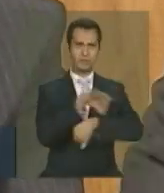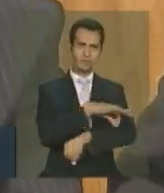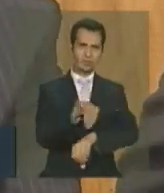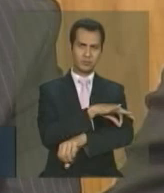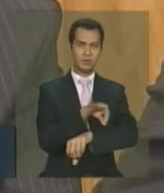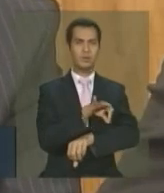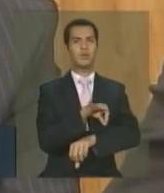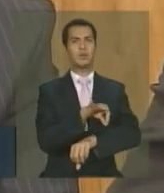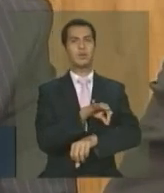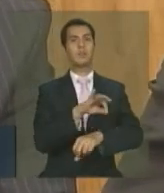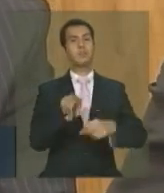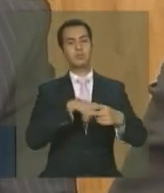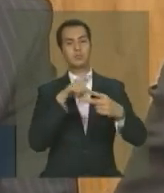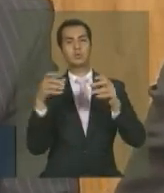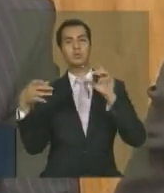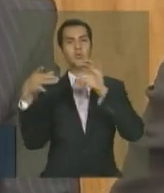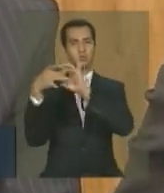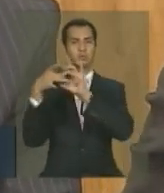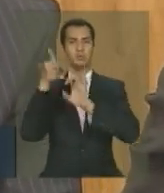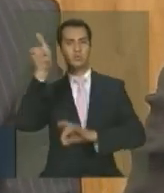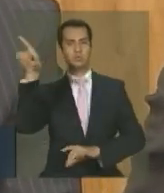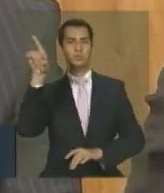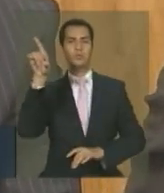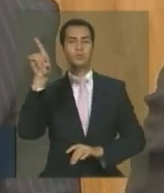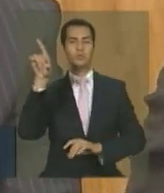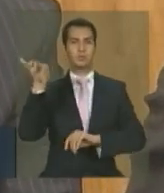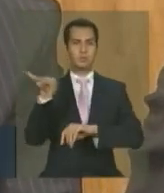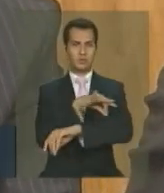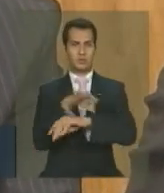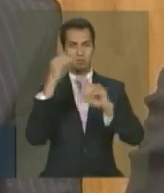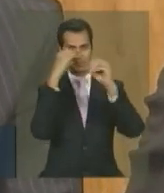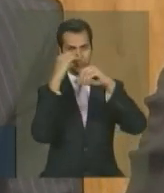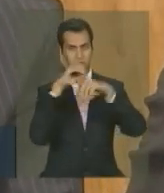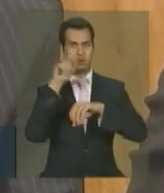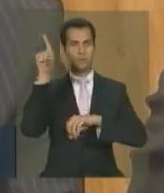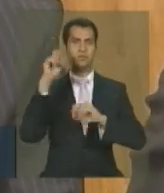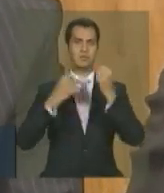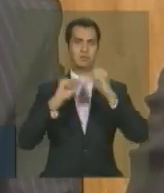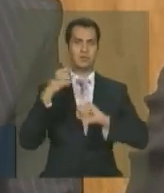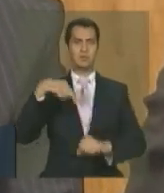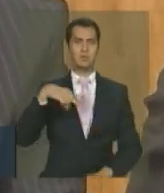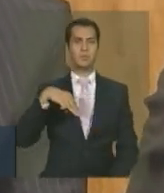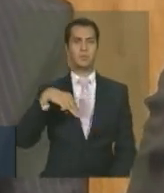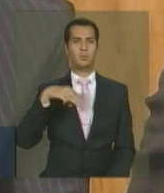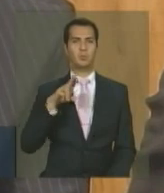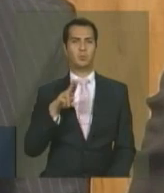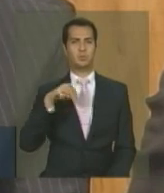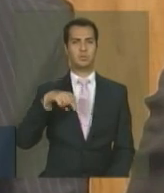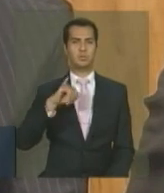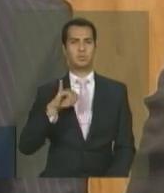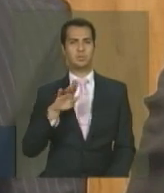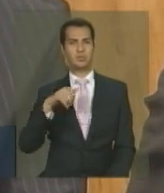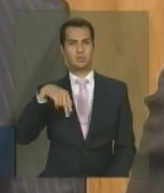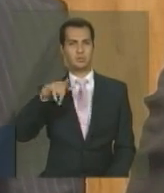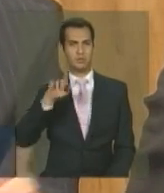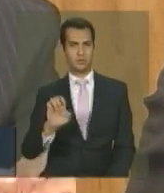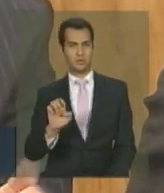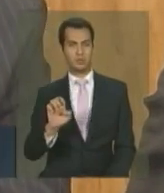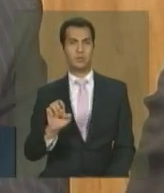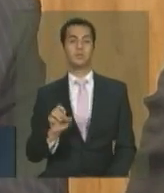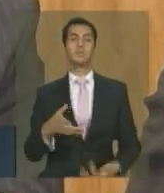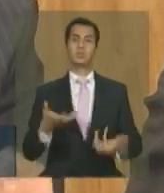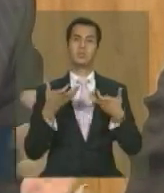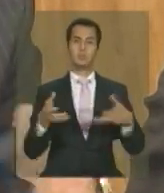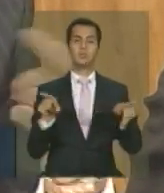de Resende, com os engenheiros da nossa fábrica de Munique. Introdução de novas motorizações, aumento